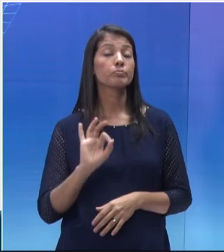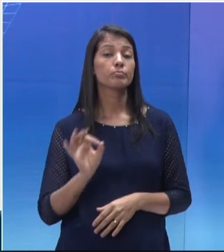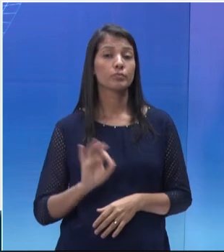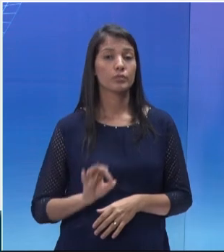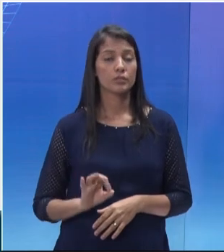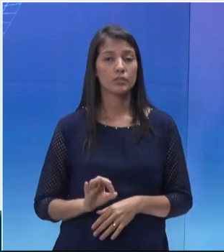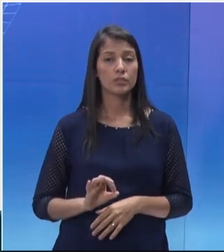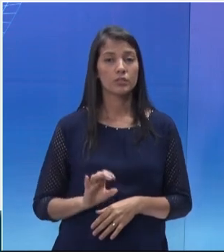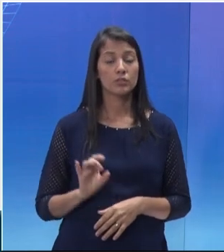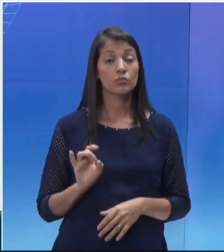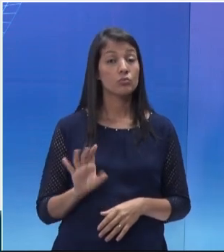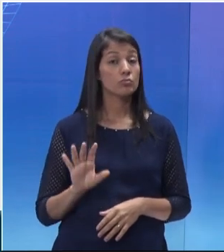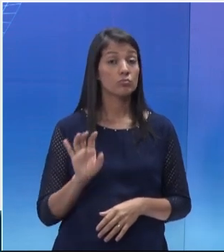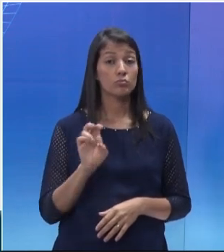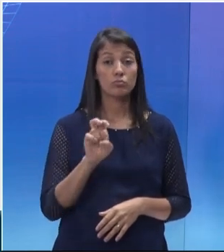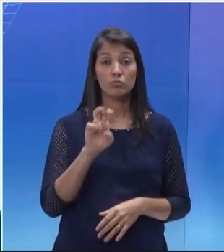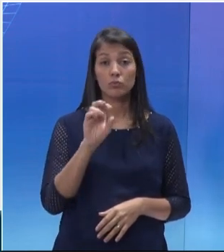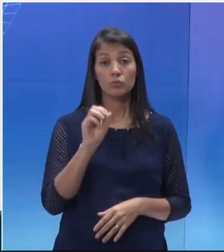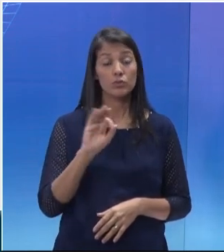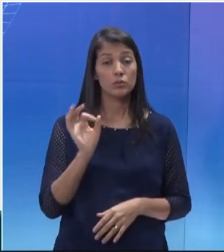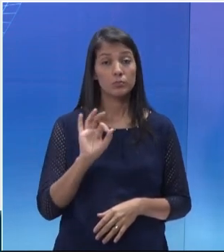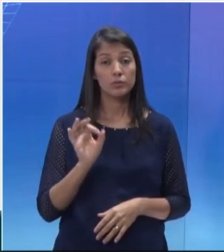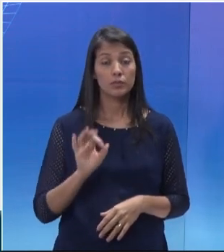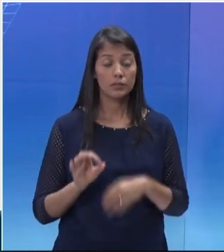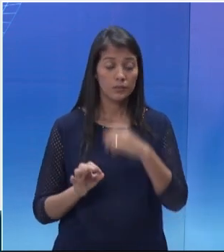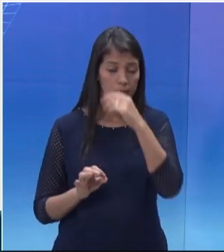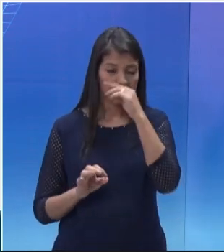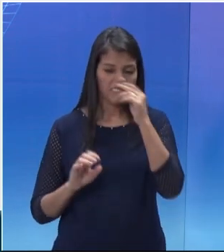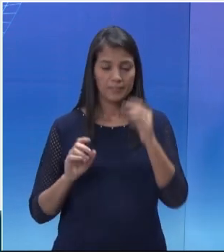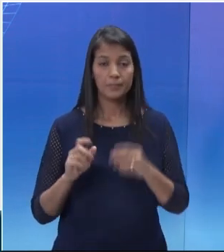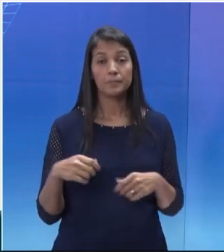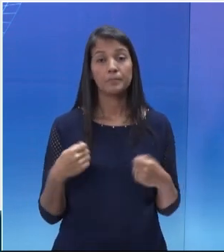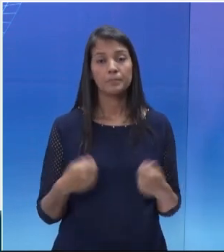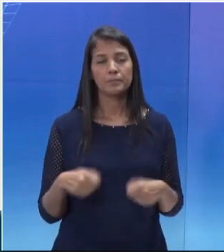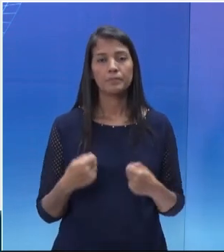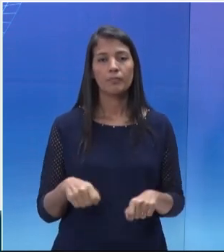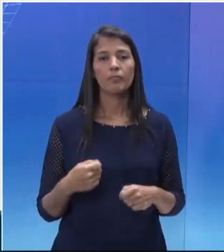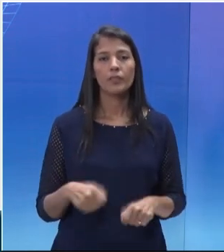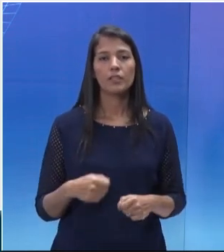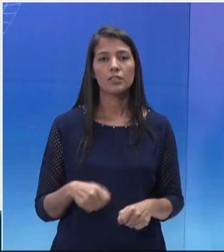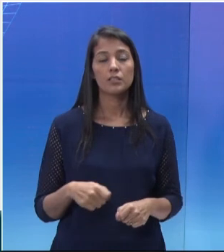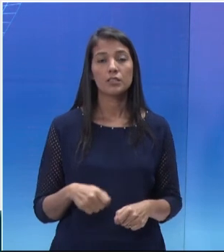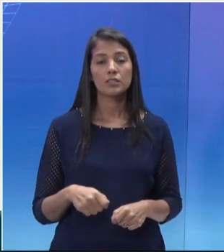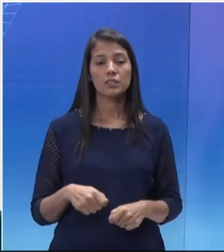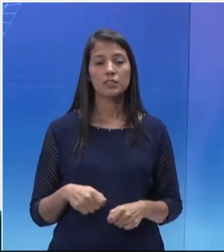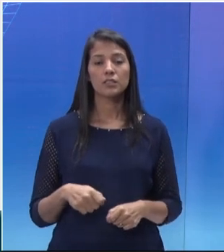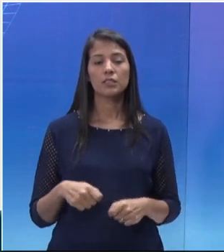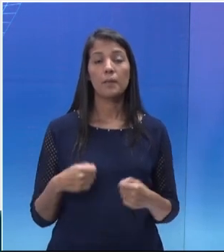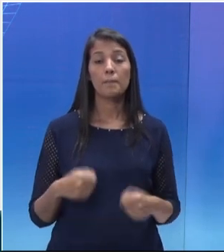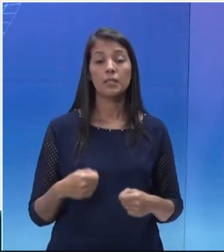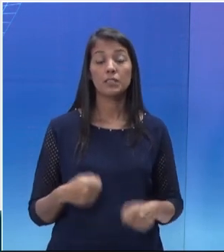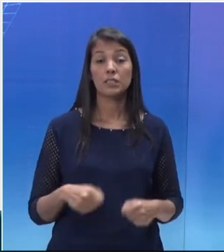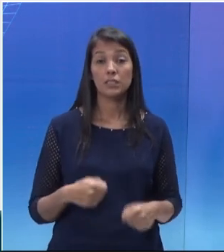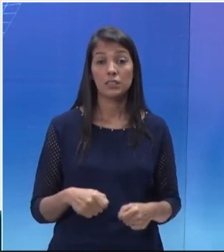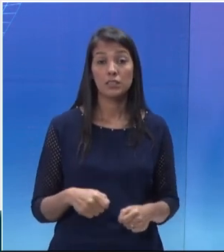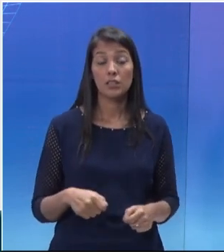do ácido acetil salicílico. Só, estudantes, que nós precisamos não são de 90 gramas, são